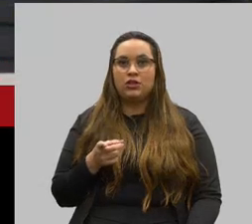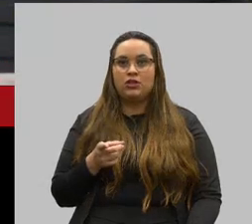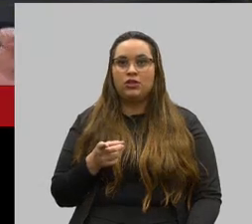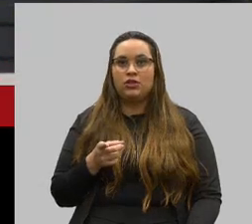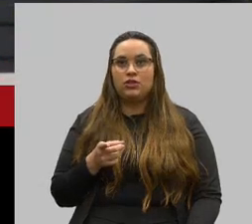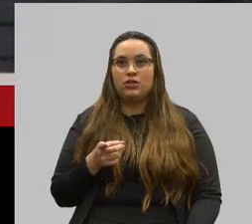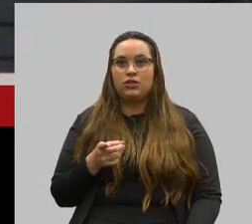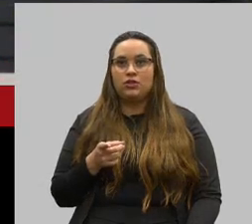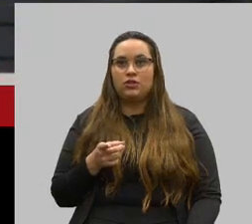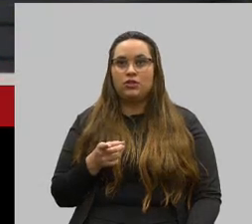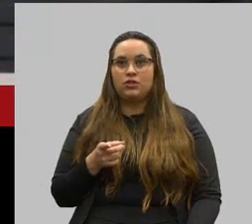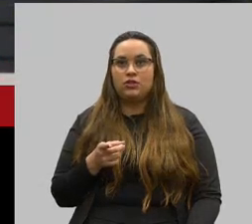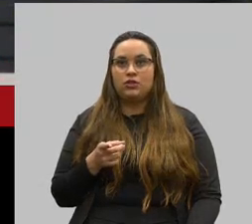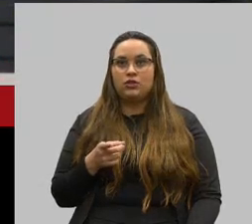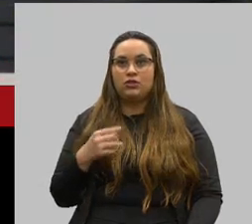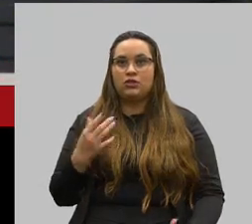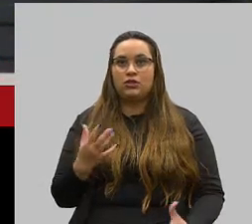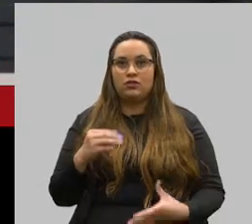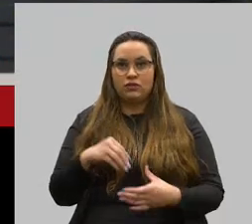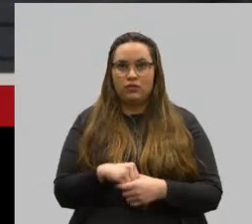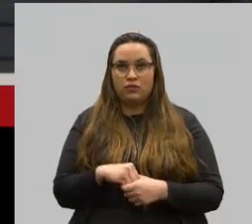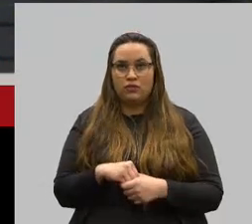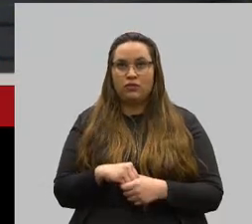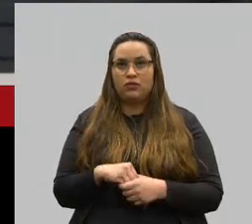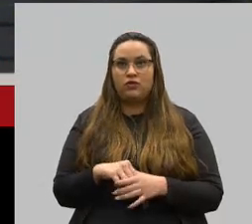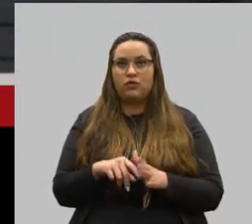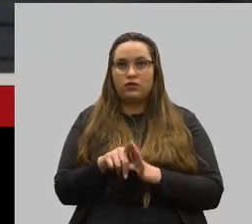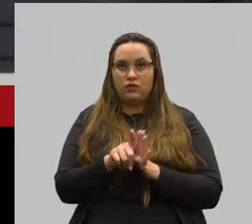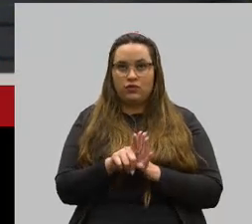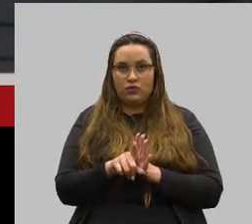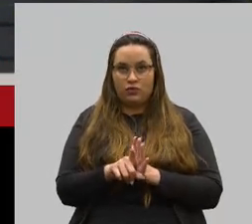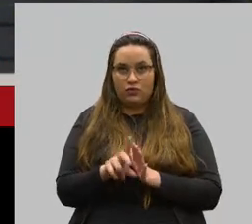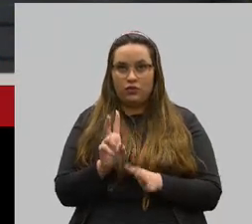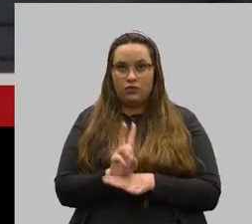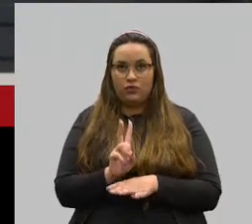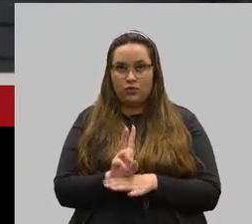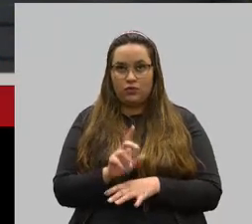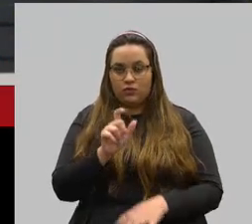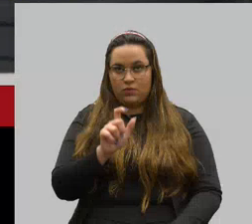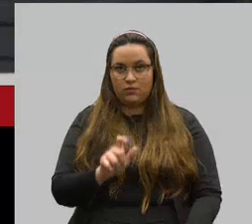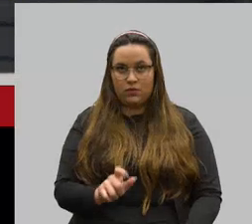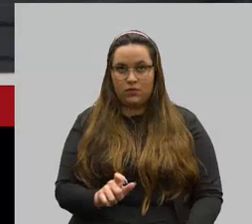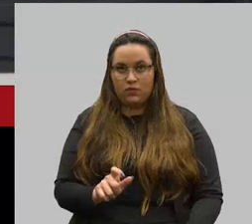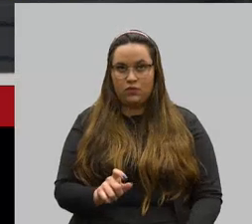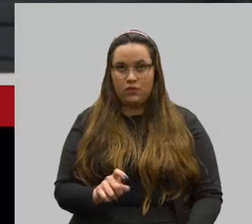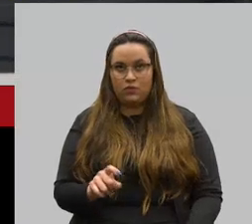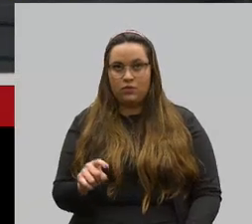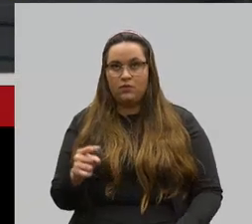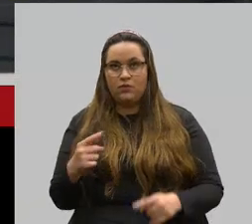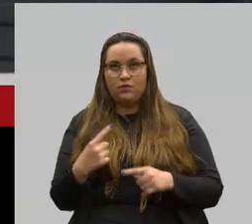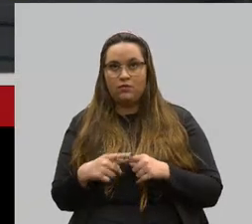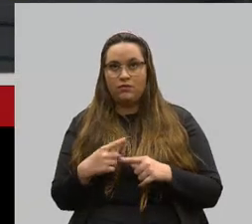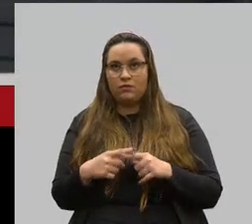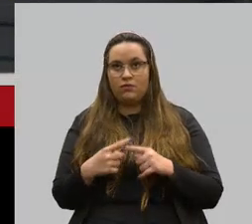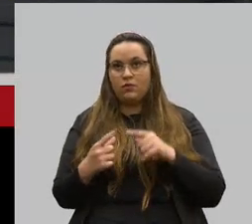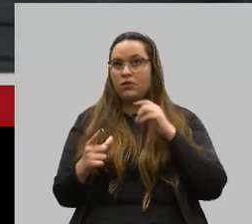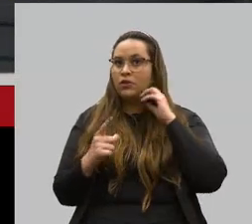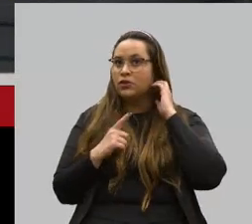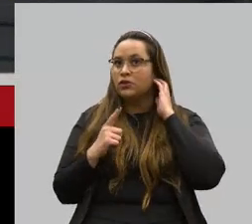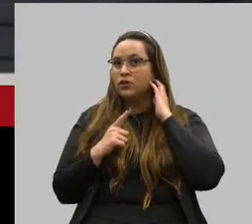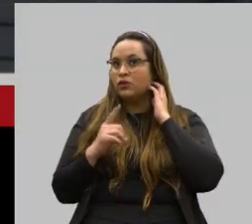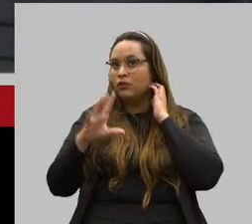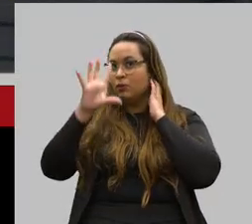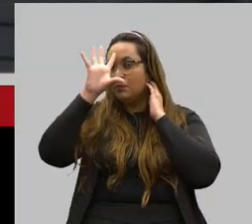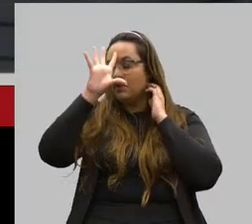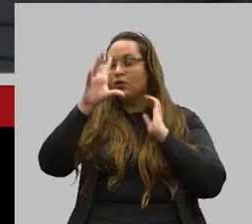a estrutura do Departamento Estadual de investigação de homicídios e proteção à pessoa por qu né nós tivemos uma decisão